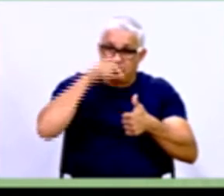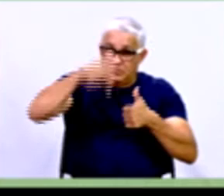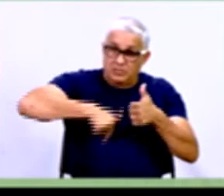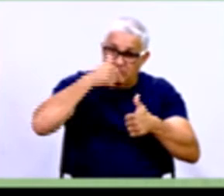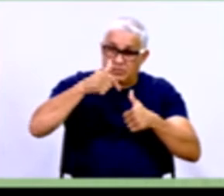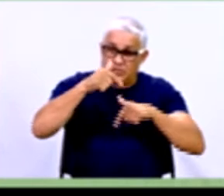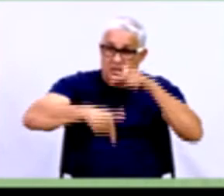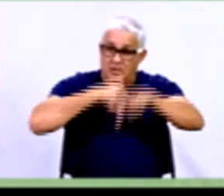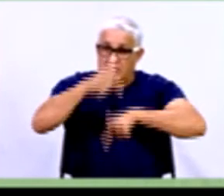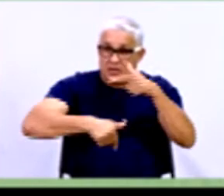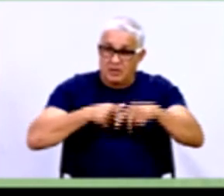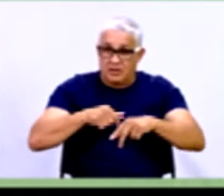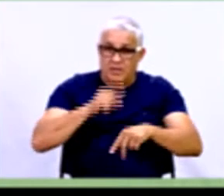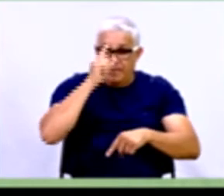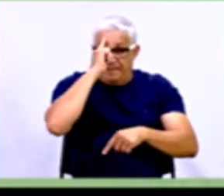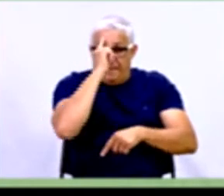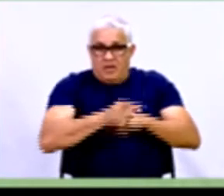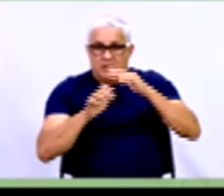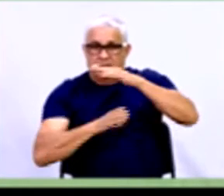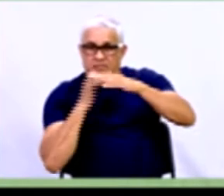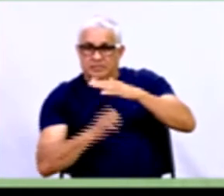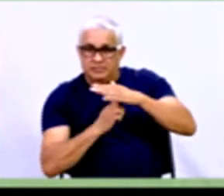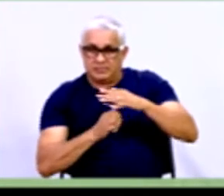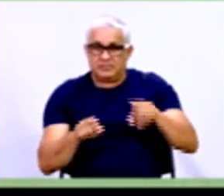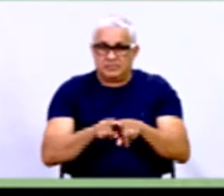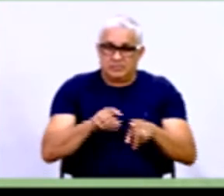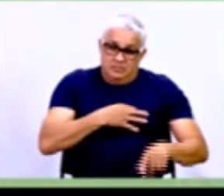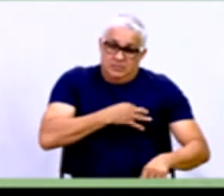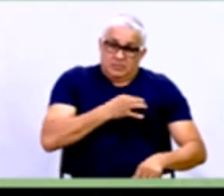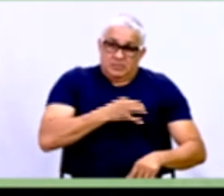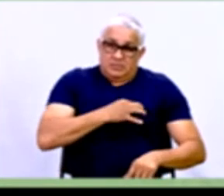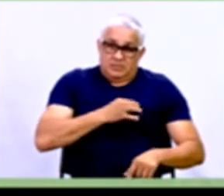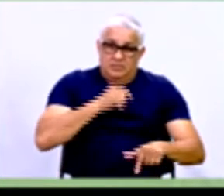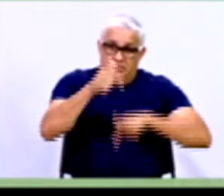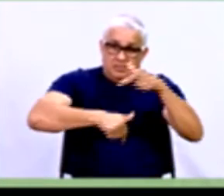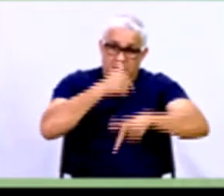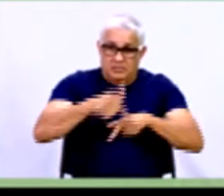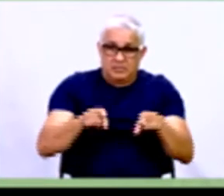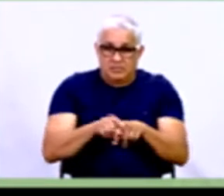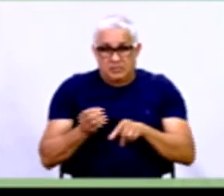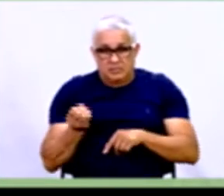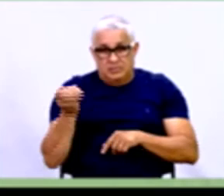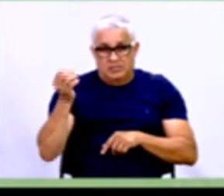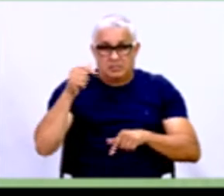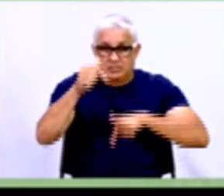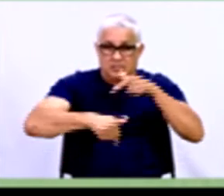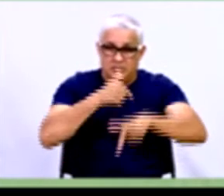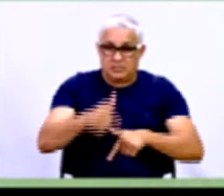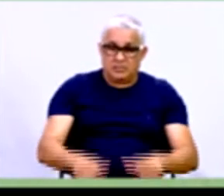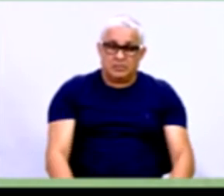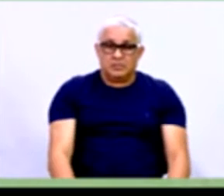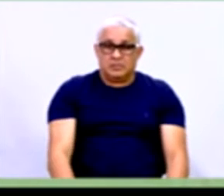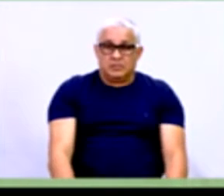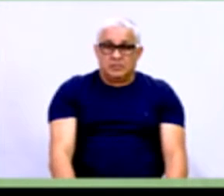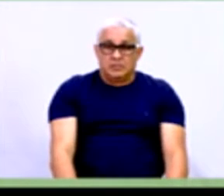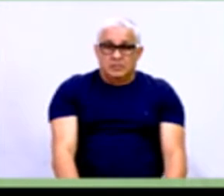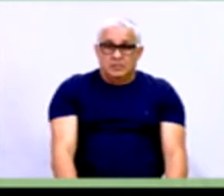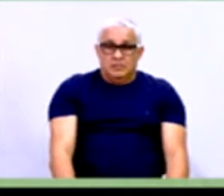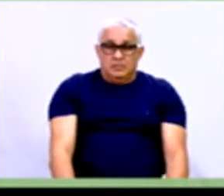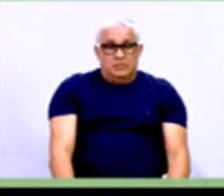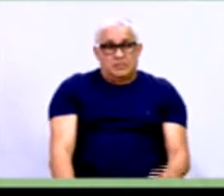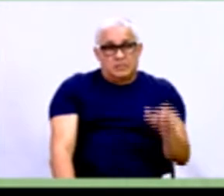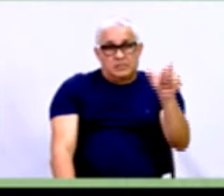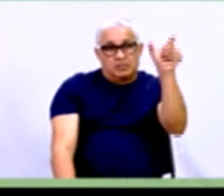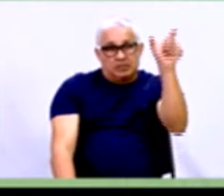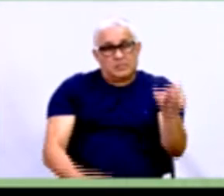autoridade da empresa, prestação espontânea de serviço, viagem a serviço. Interessante, uma pessoa vai